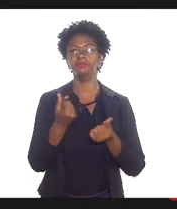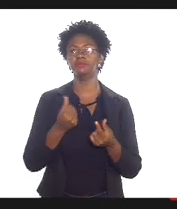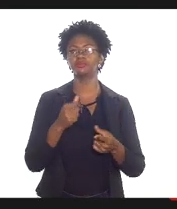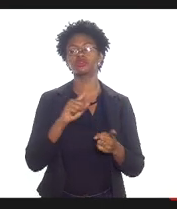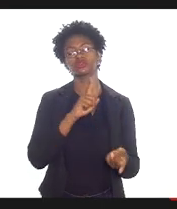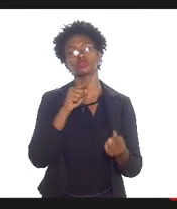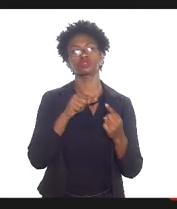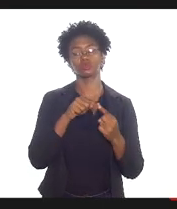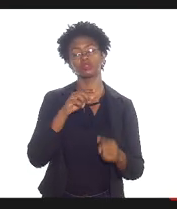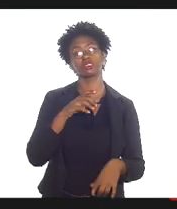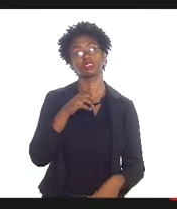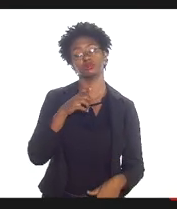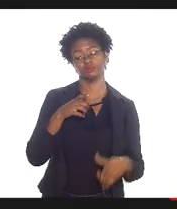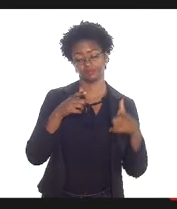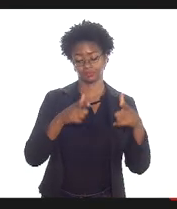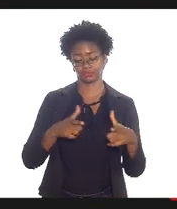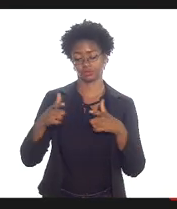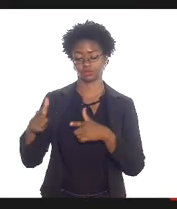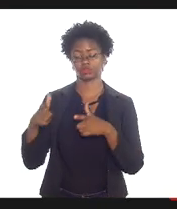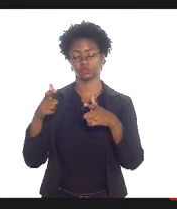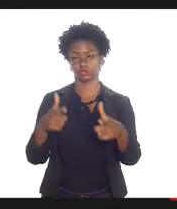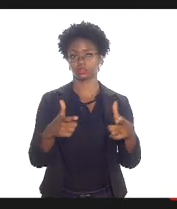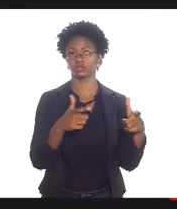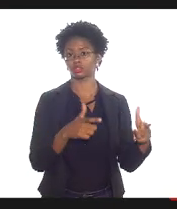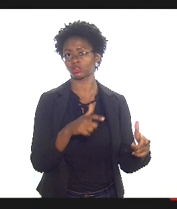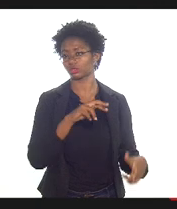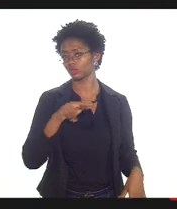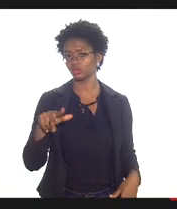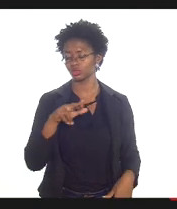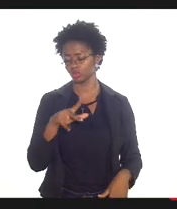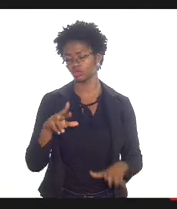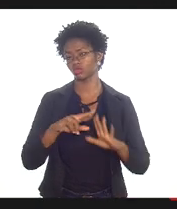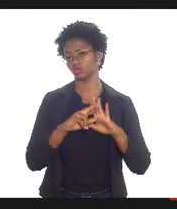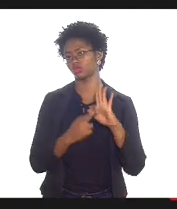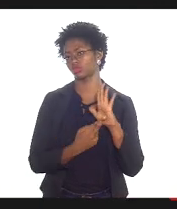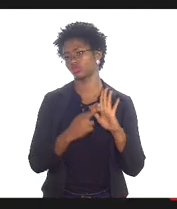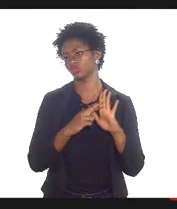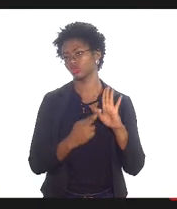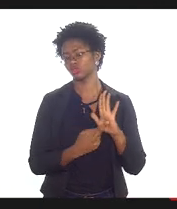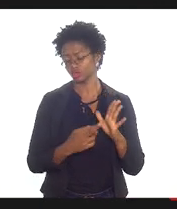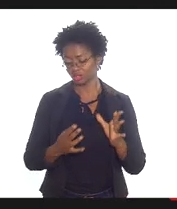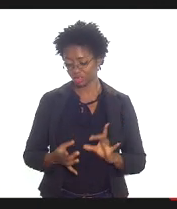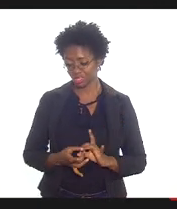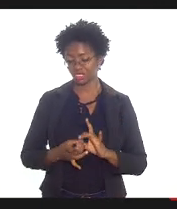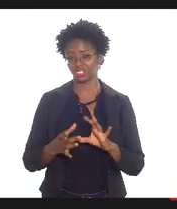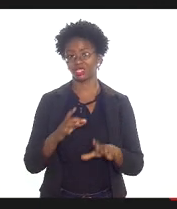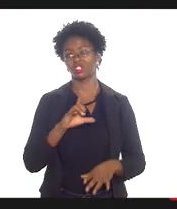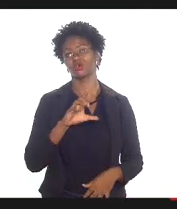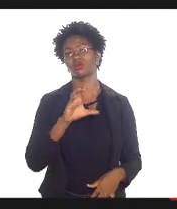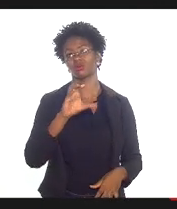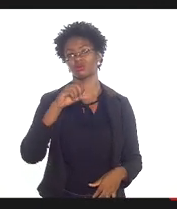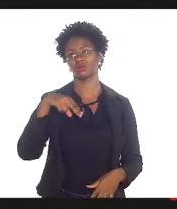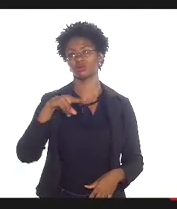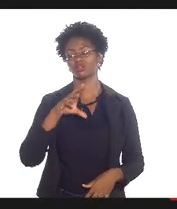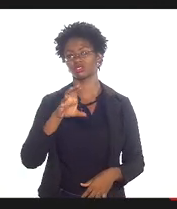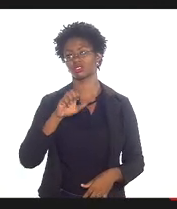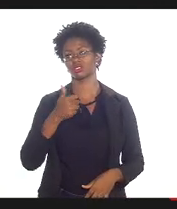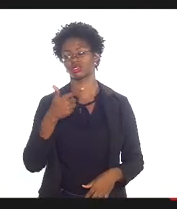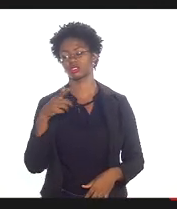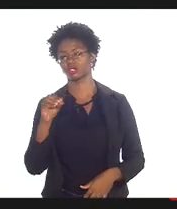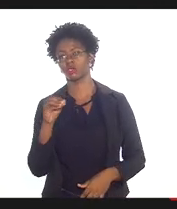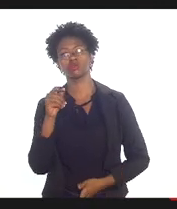referentes a campos que não estão sobre regime de concessão e, portanto, campos que não